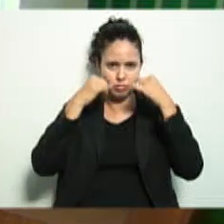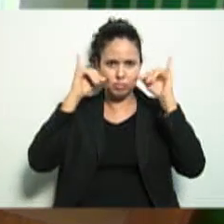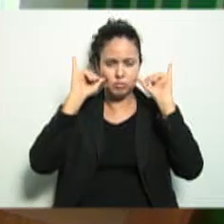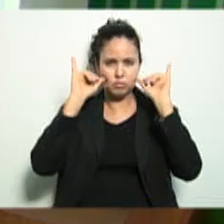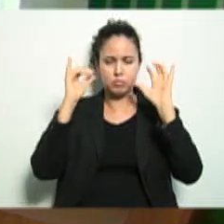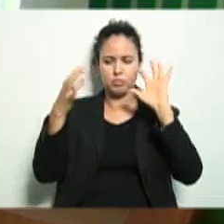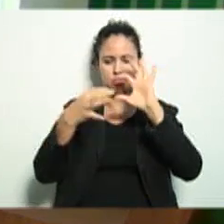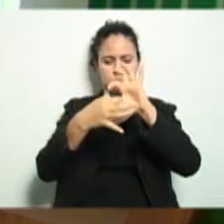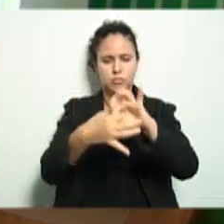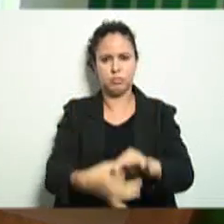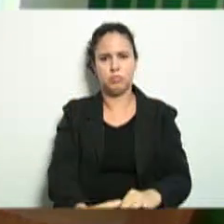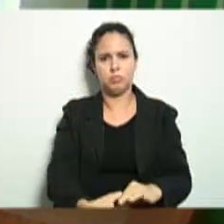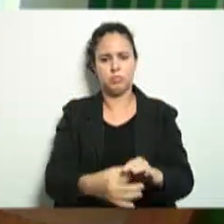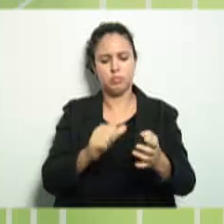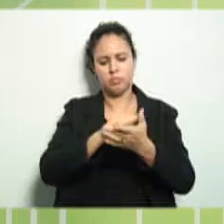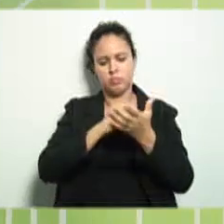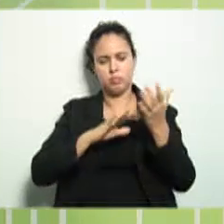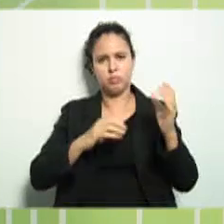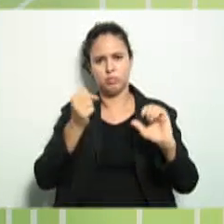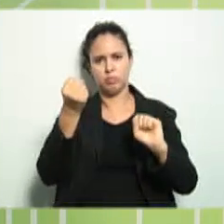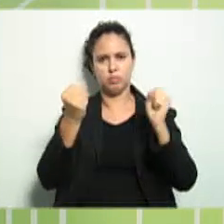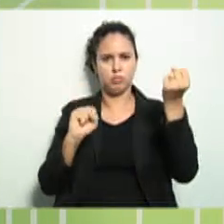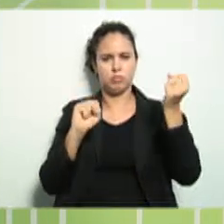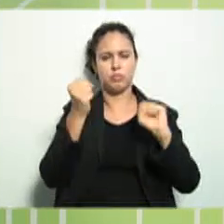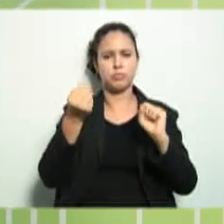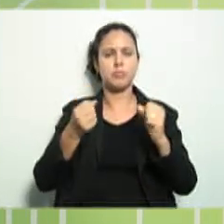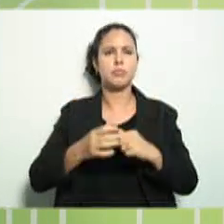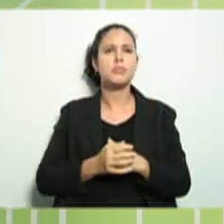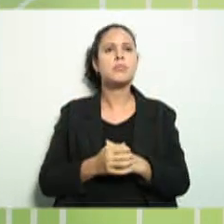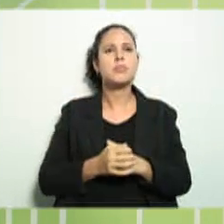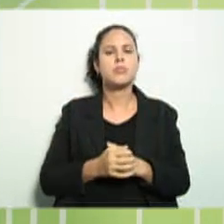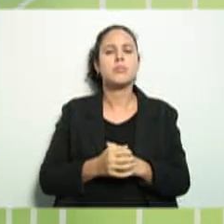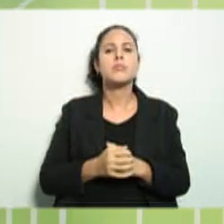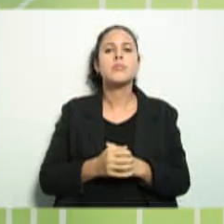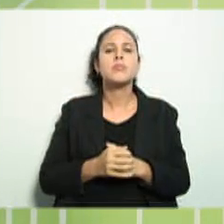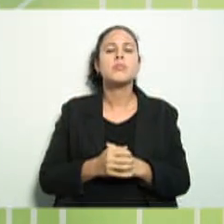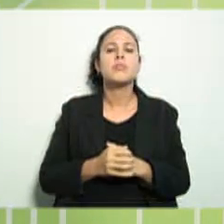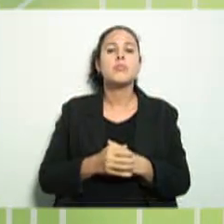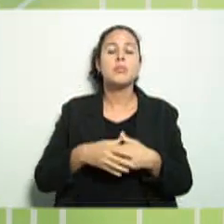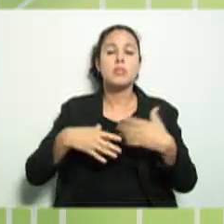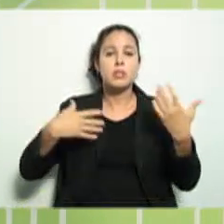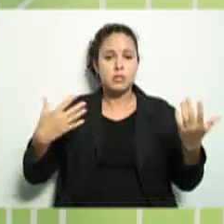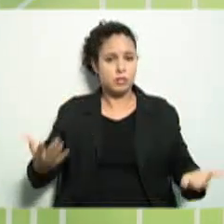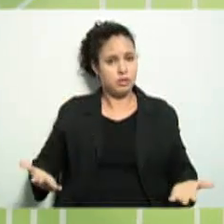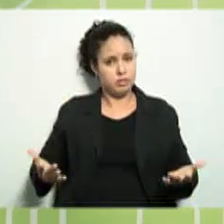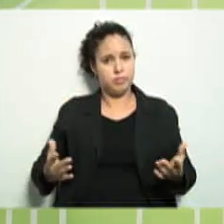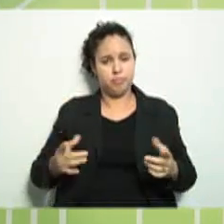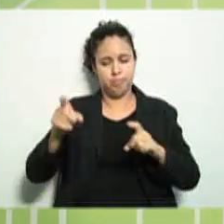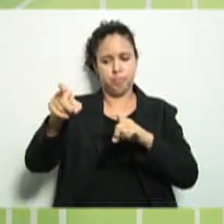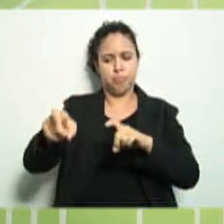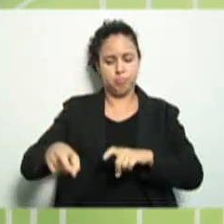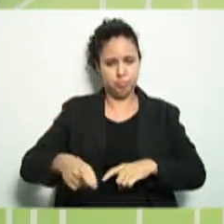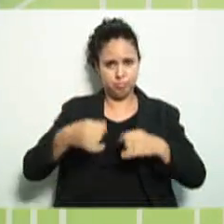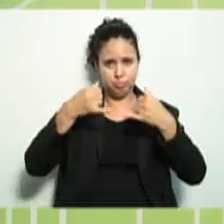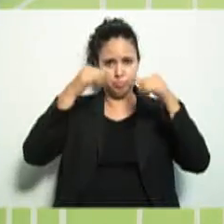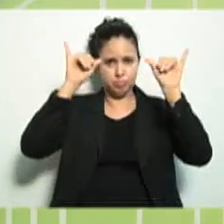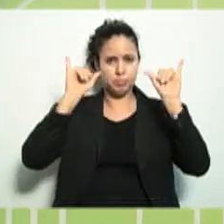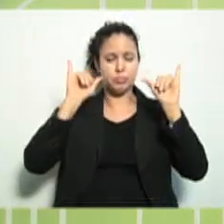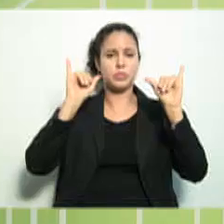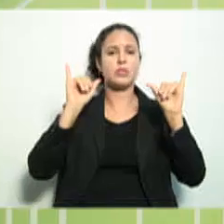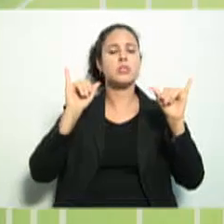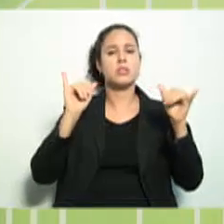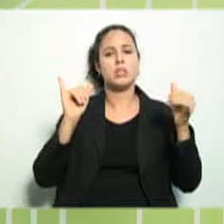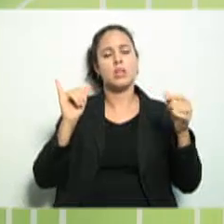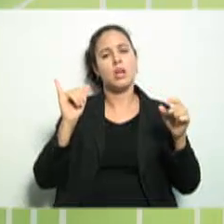atividade industrial? Bem, a atividade agropecuária, basicamente, ela influencia fornecendo